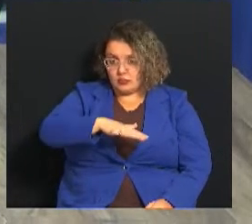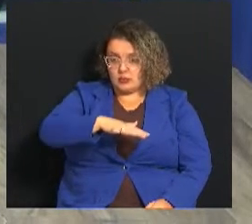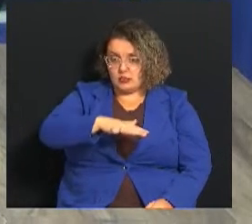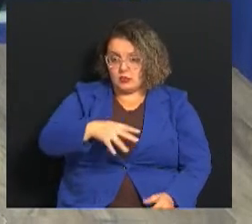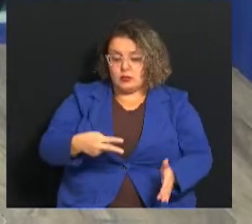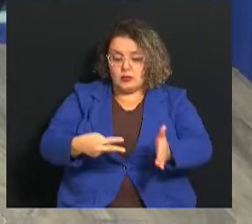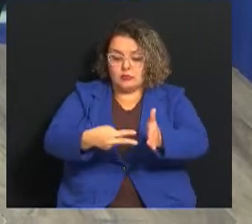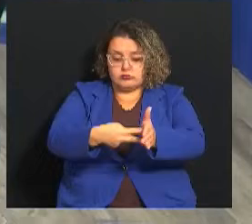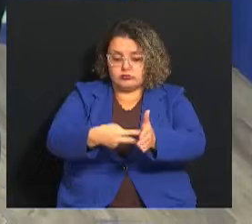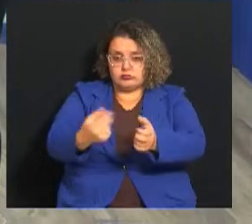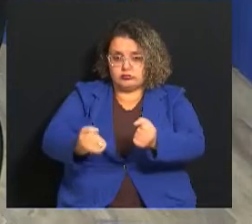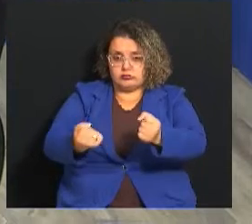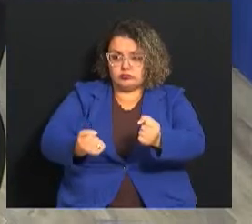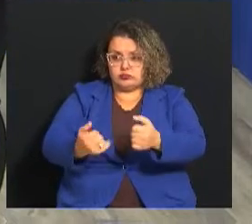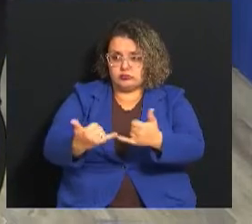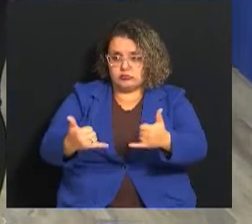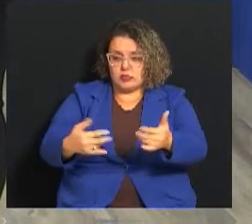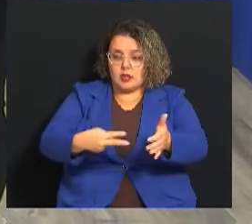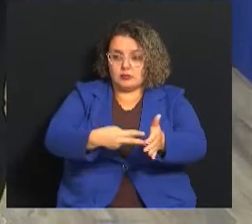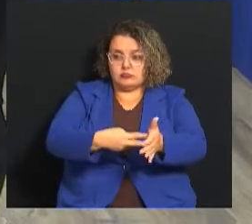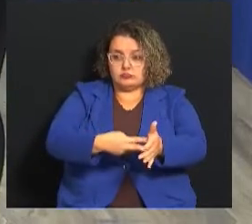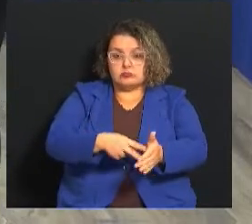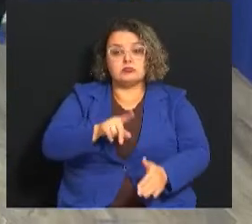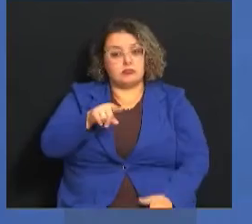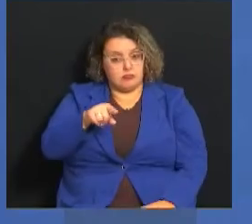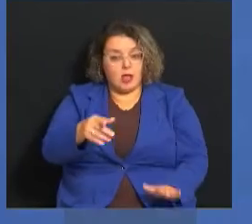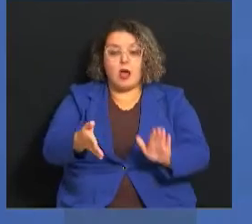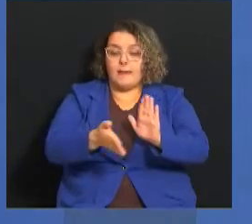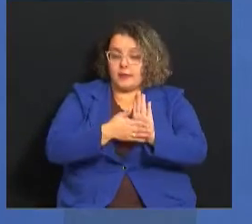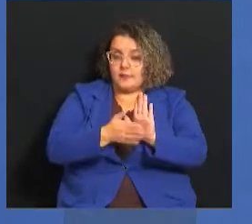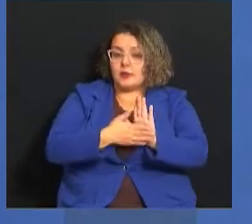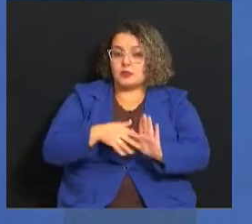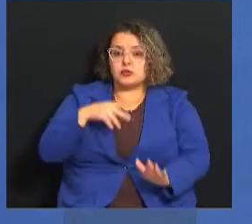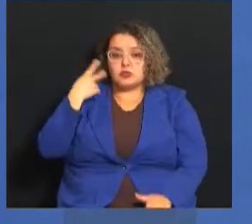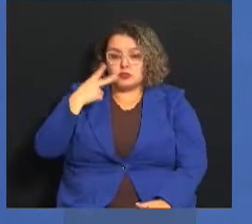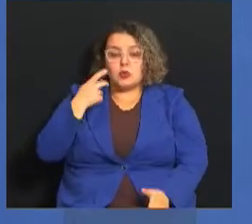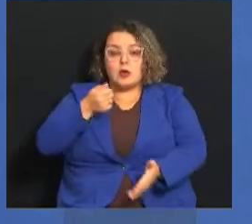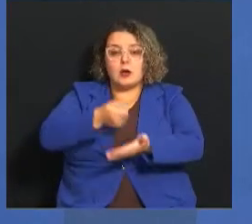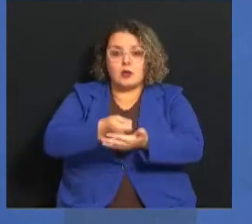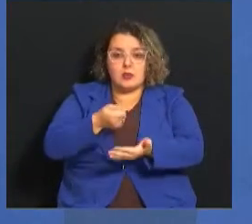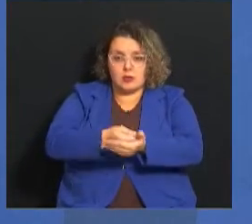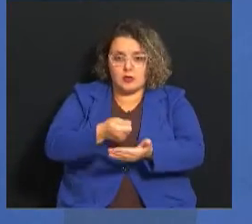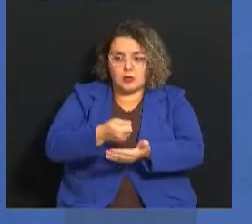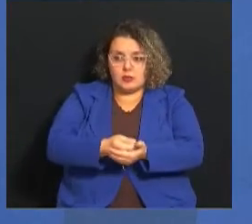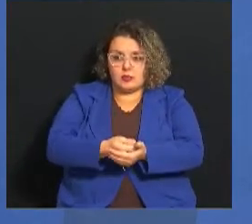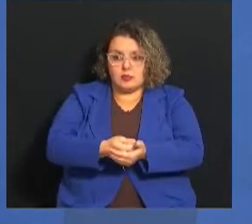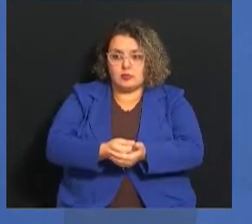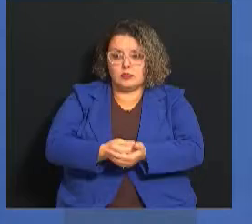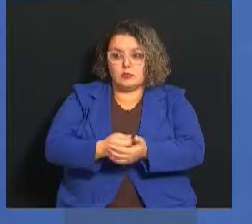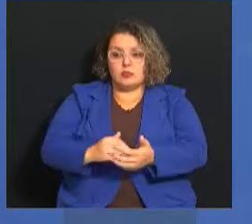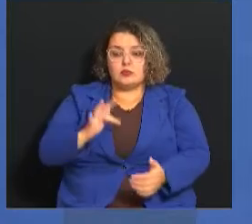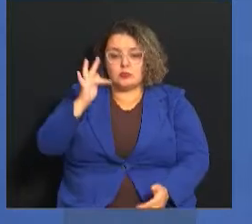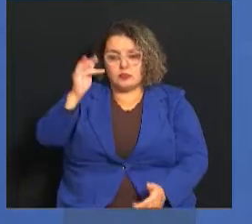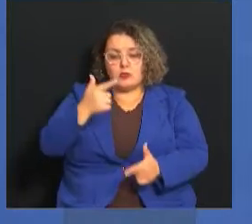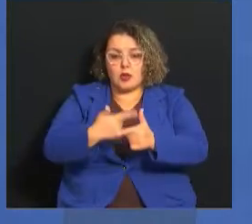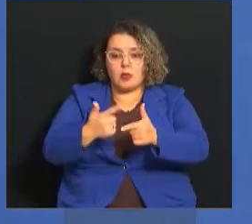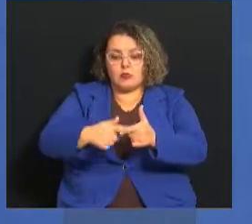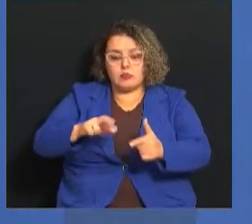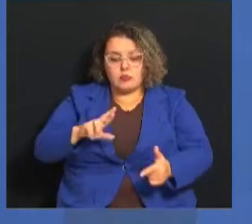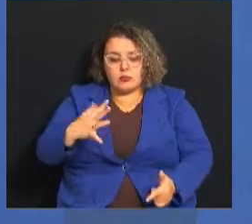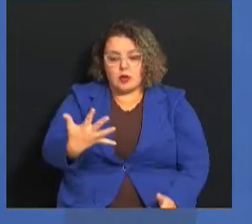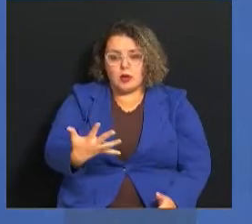dos carros elétricos. A proposta do vereador obriga aí a previsão de solução para a recarga de